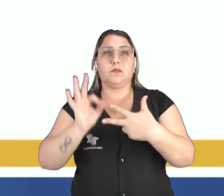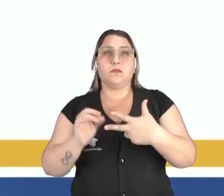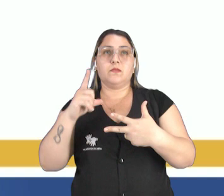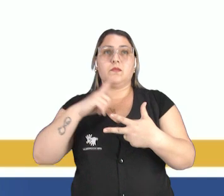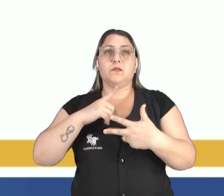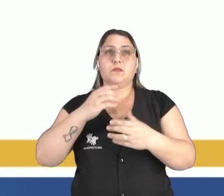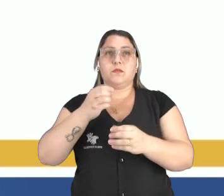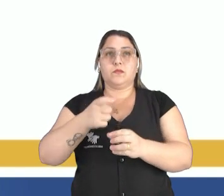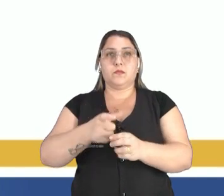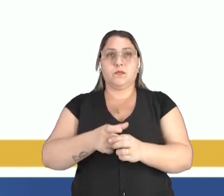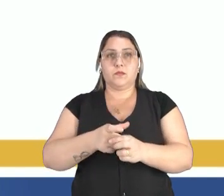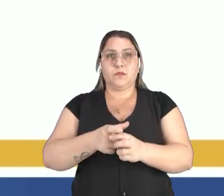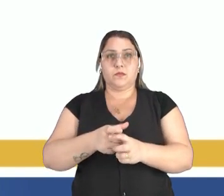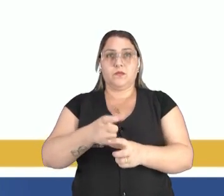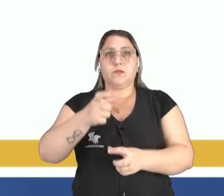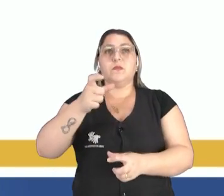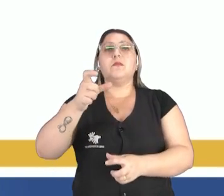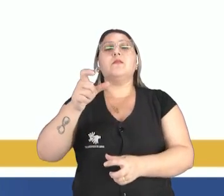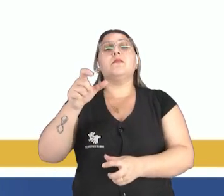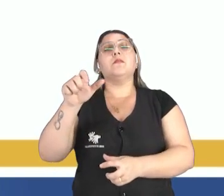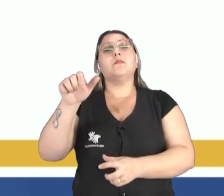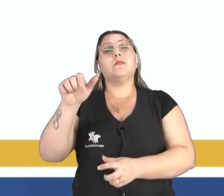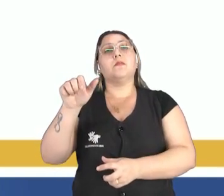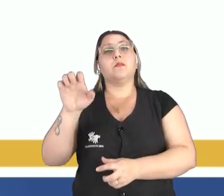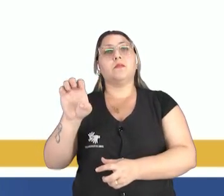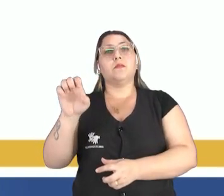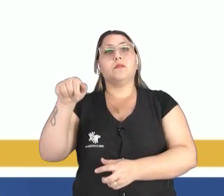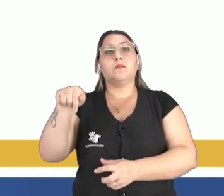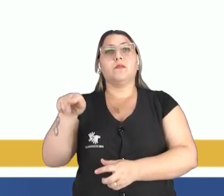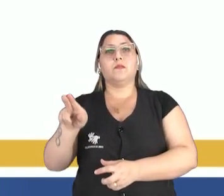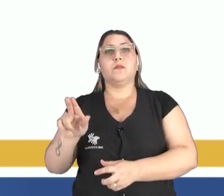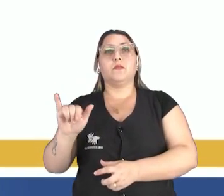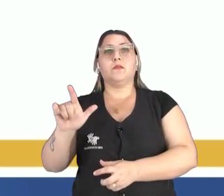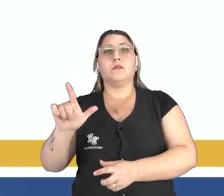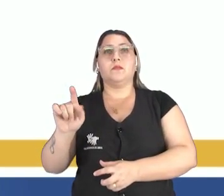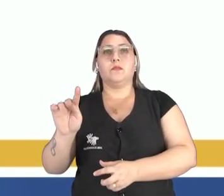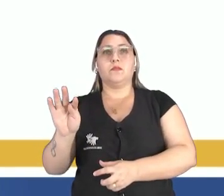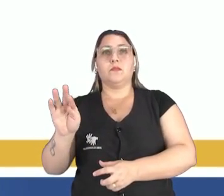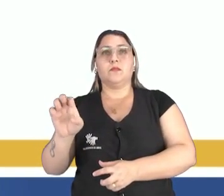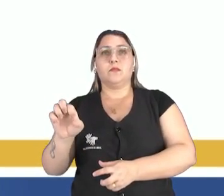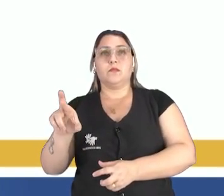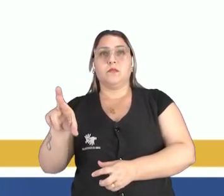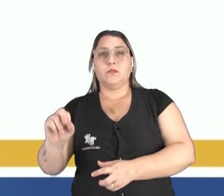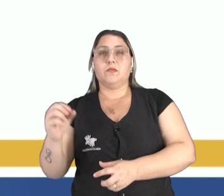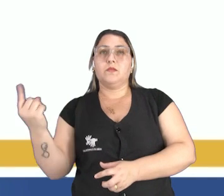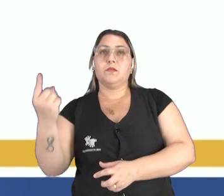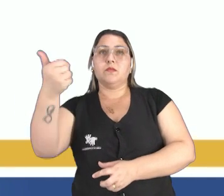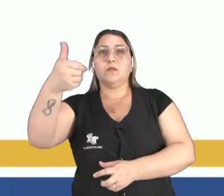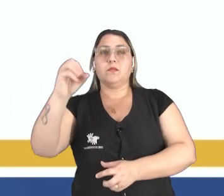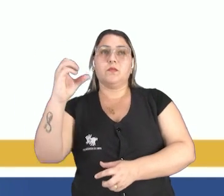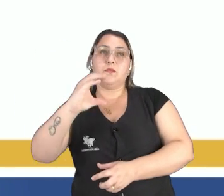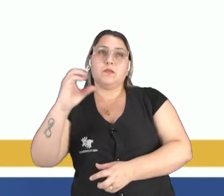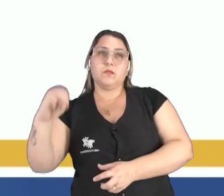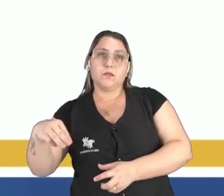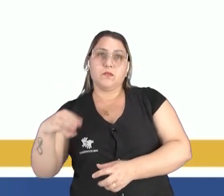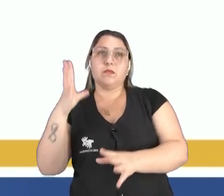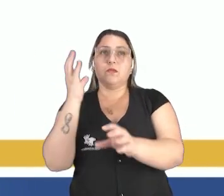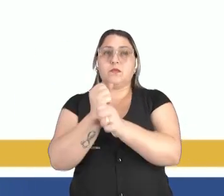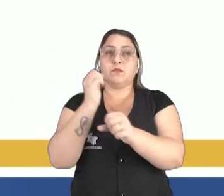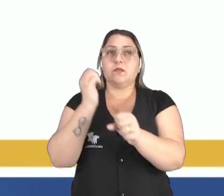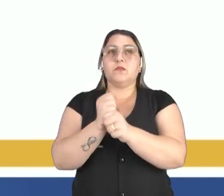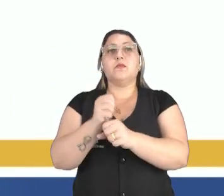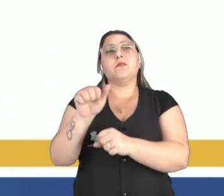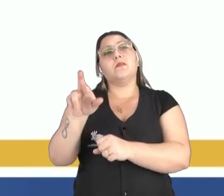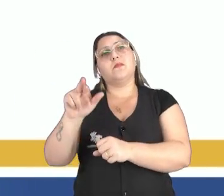tenho uma lata em forma de cilindro equilátero, isso aqui é importante que você entenda, tá? Que tem altura de 10 centímetros. Calcule